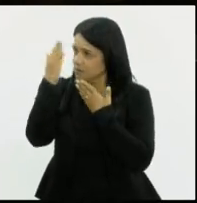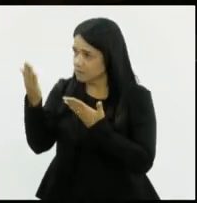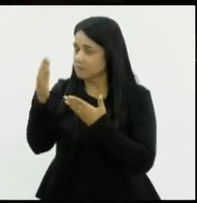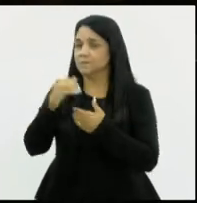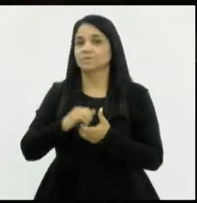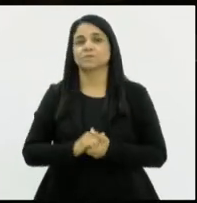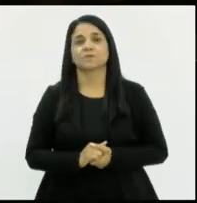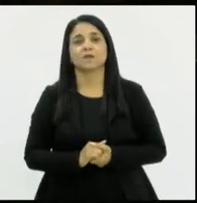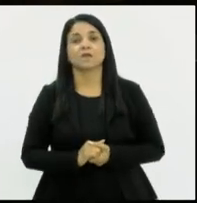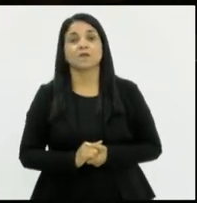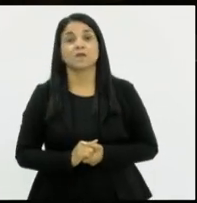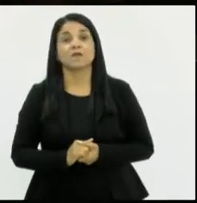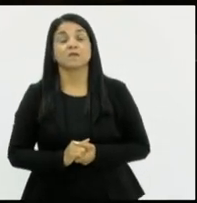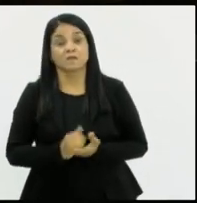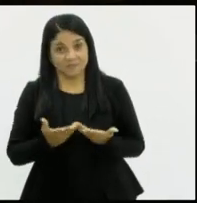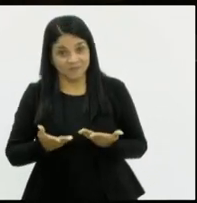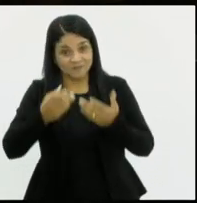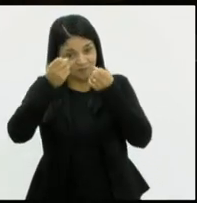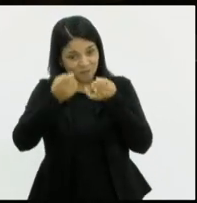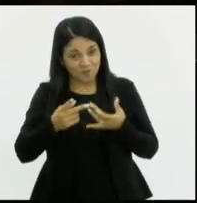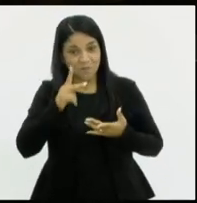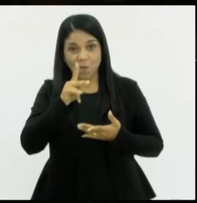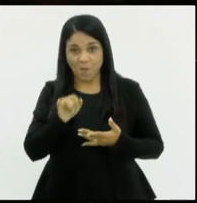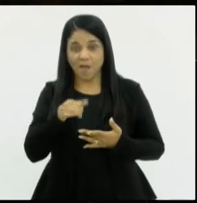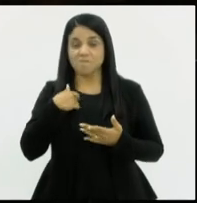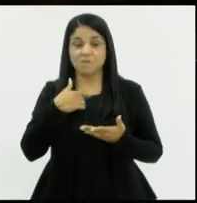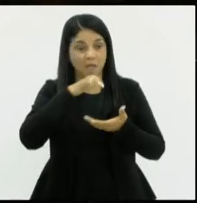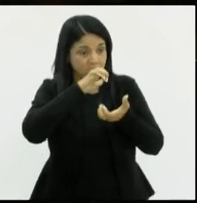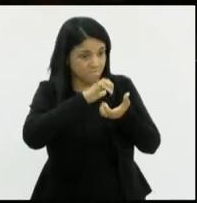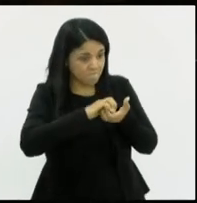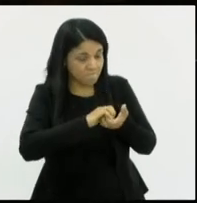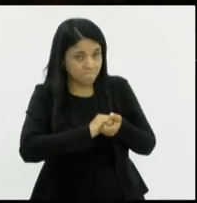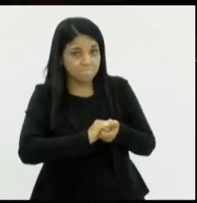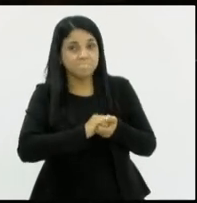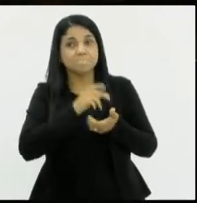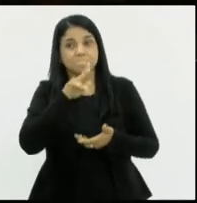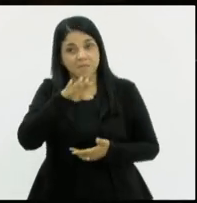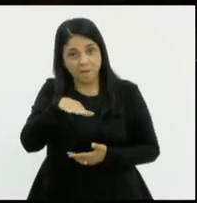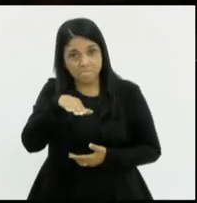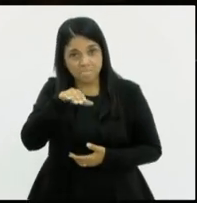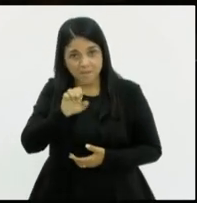falando do meu pai, eu também estendo aqui os cumprimentos à minha mãe, à Delcia, que está ali.